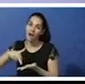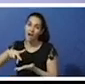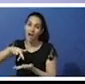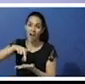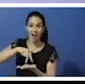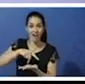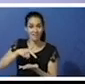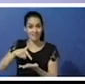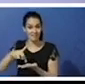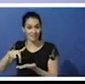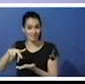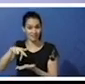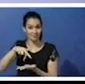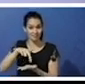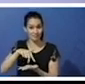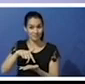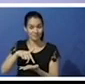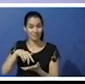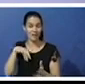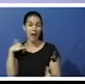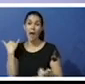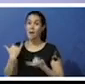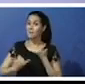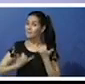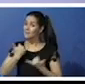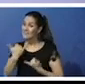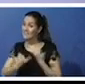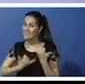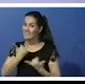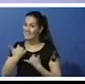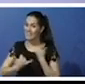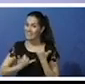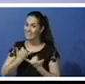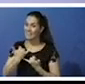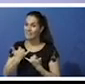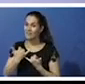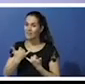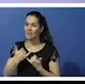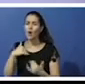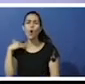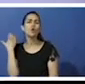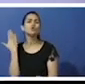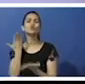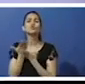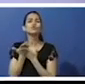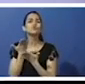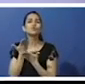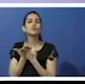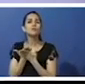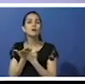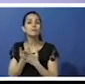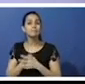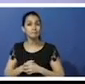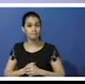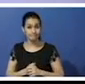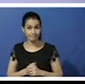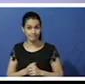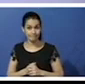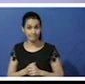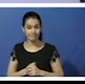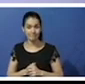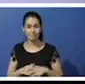né? O dançar. Elas brincam, o brincar, ou elas estudam, que é